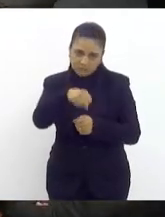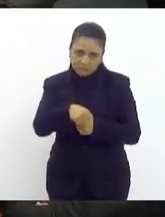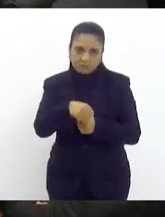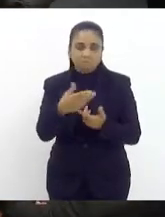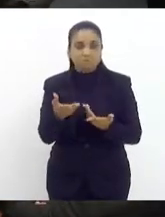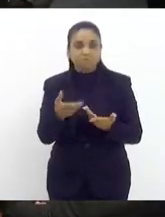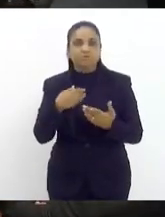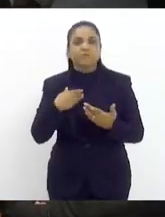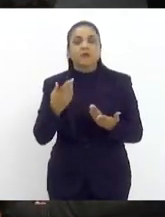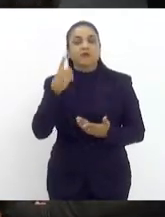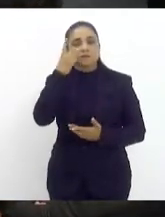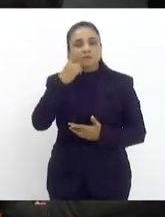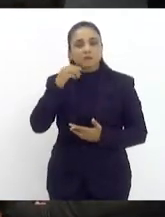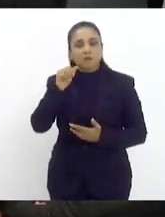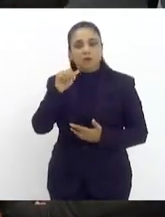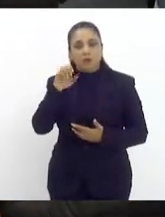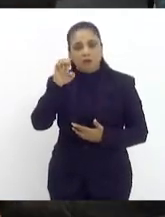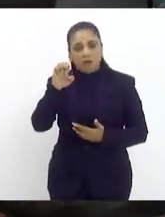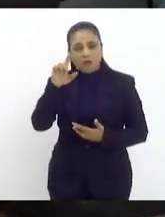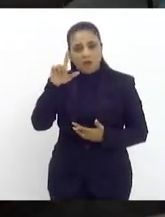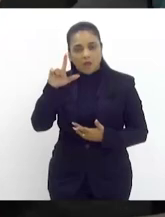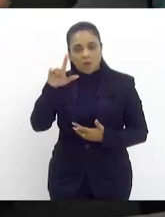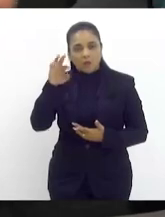Deputado Elton Cristo.